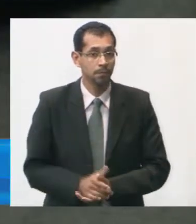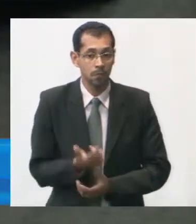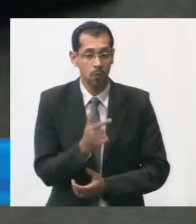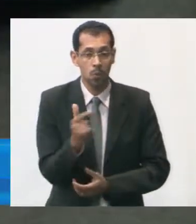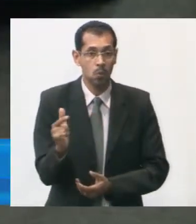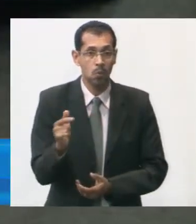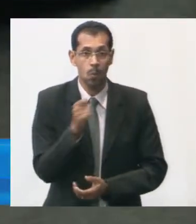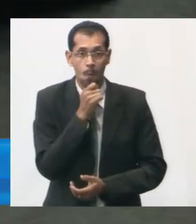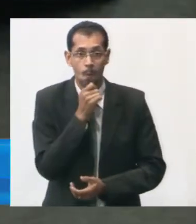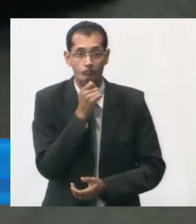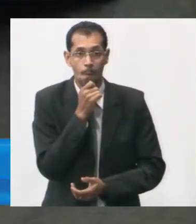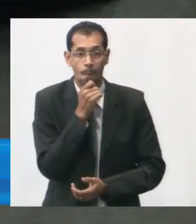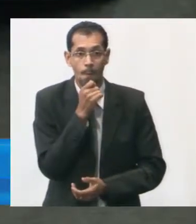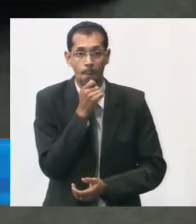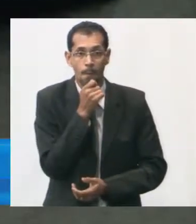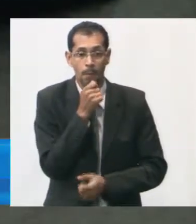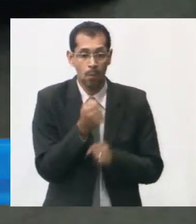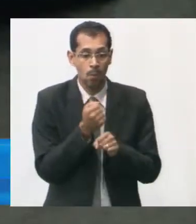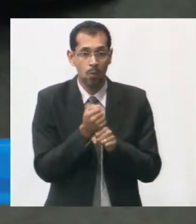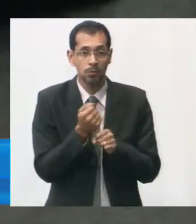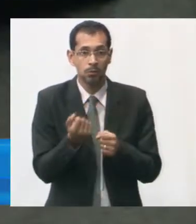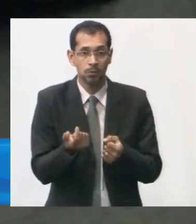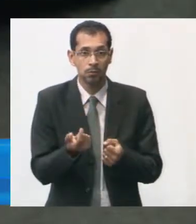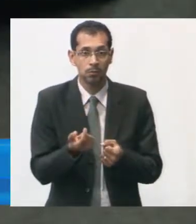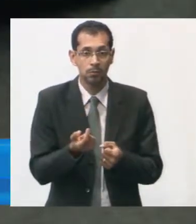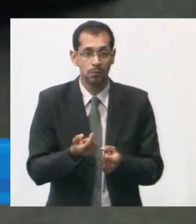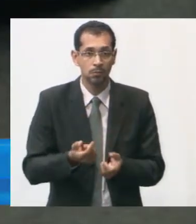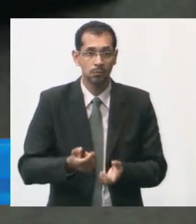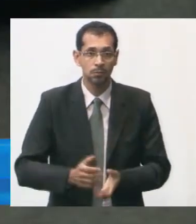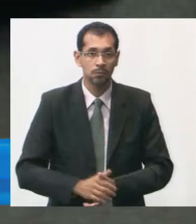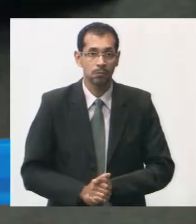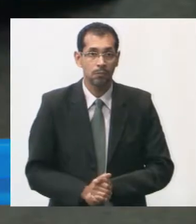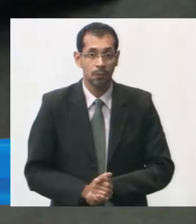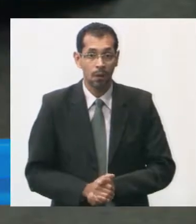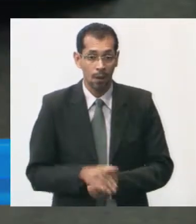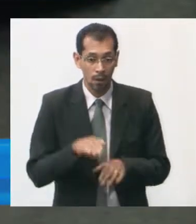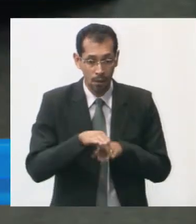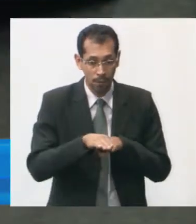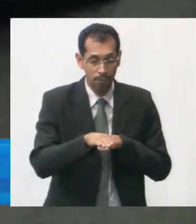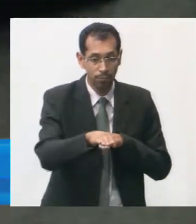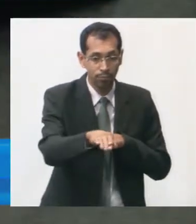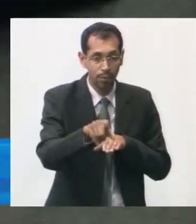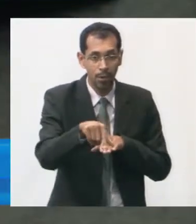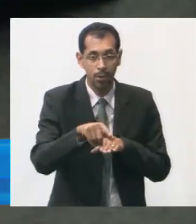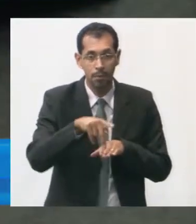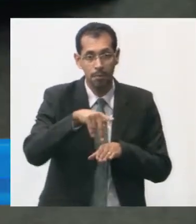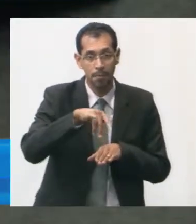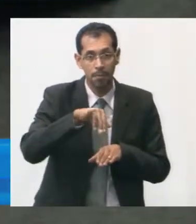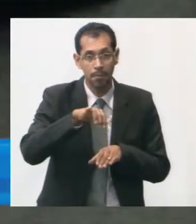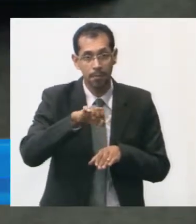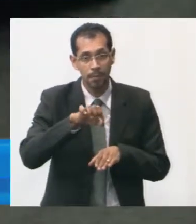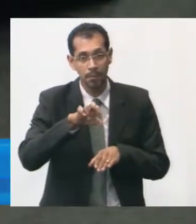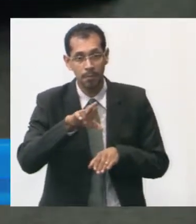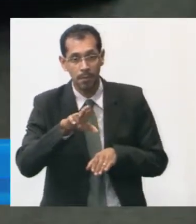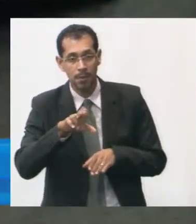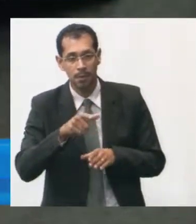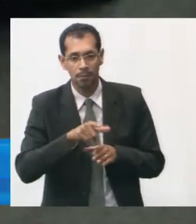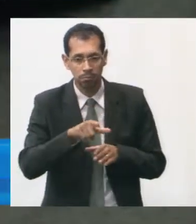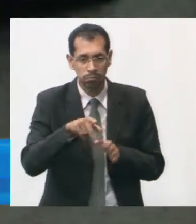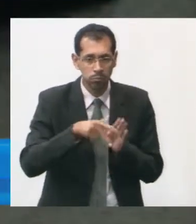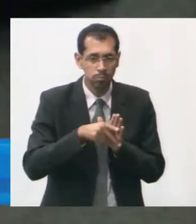que não se antecipa a um problema que é o PIR? Aí, vereadora Neuzinha, apresento, quero encerrar minha fala